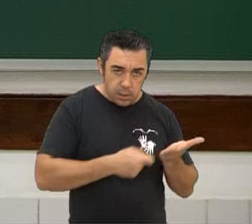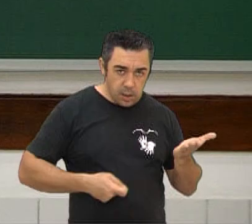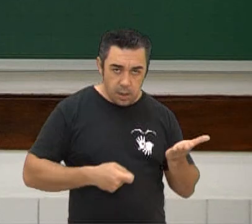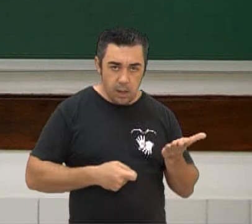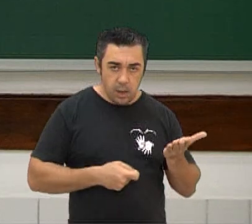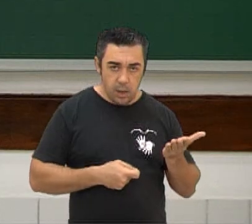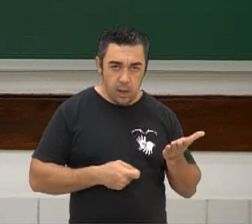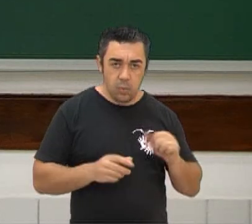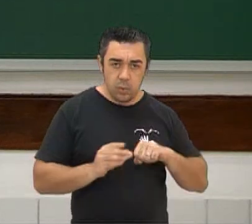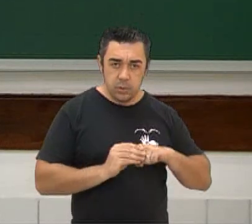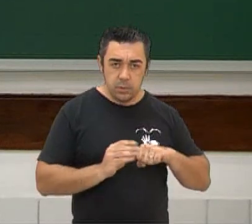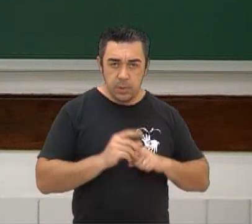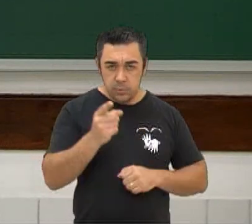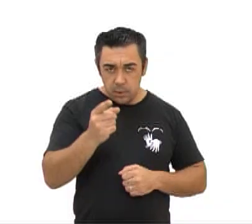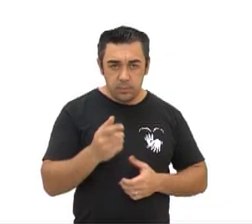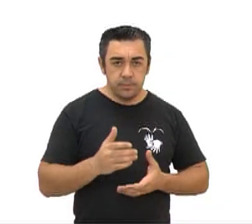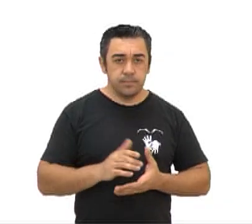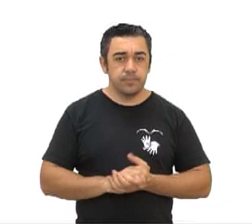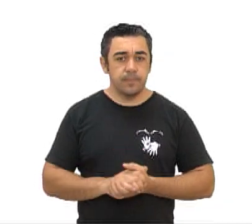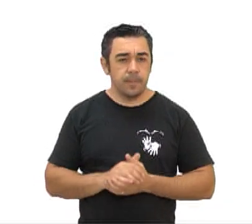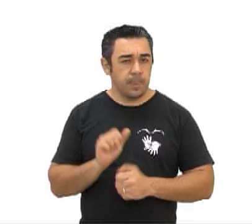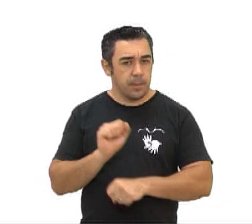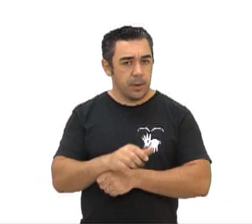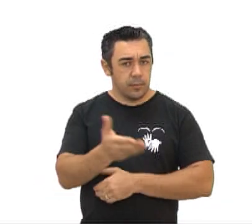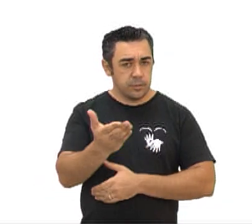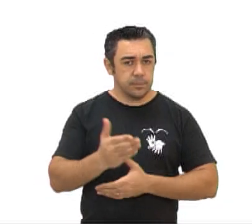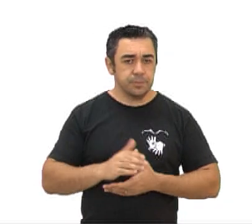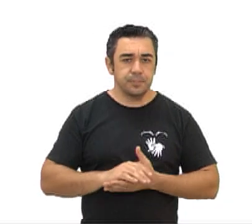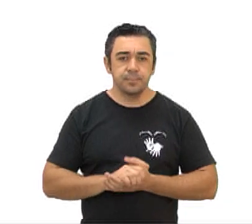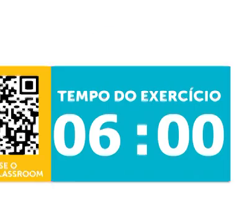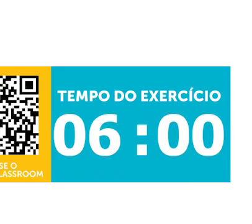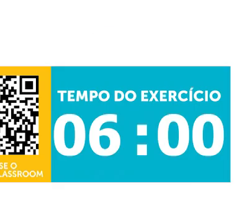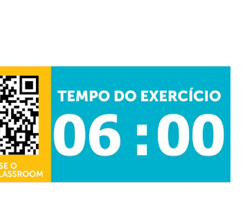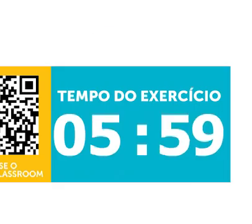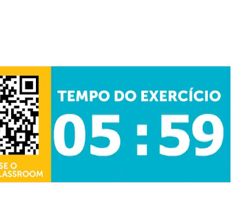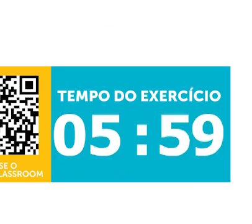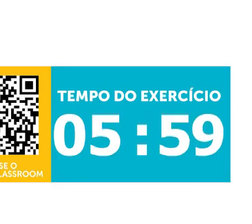conhecimento, anotando por aí. Aguardo.